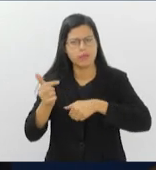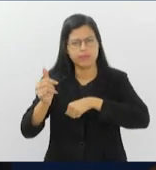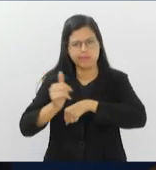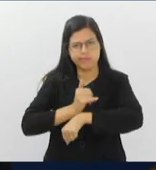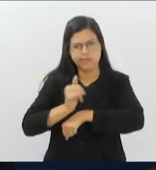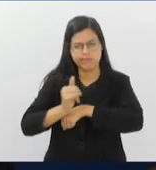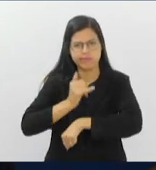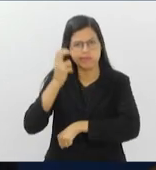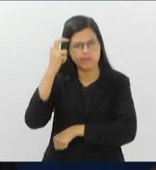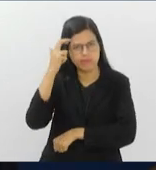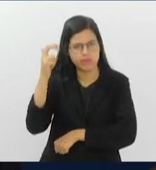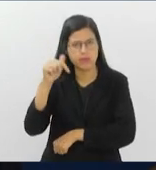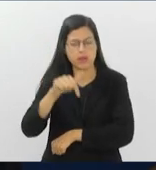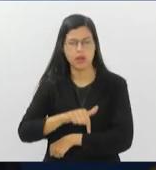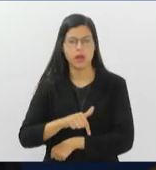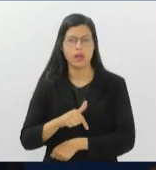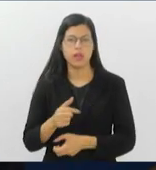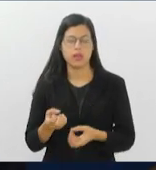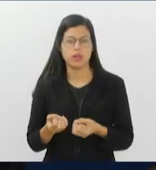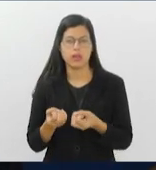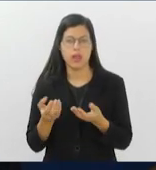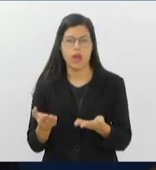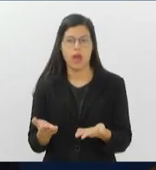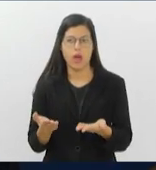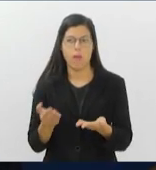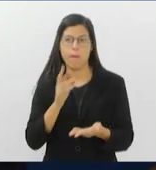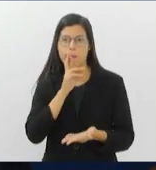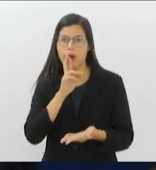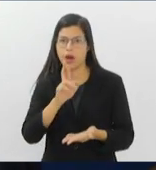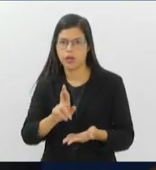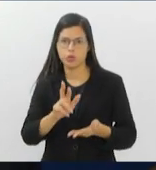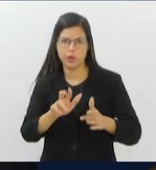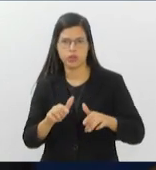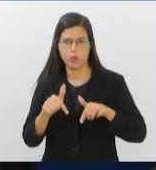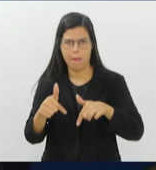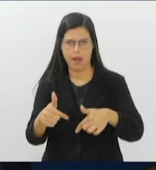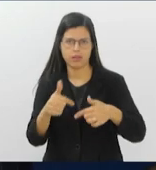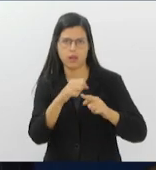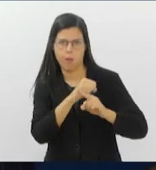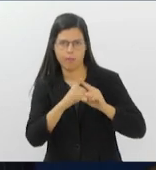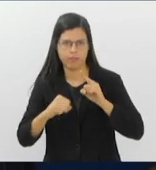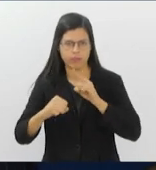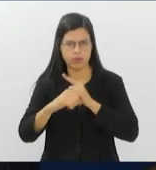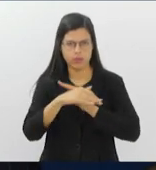poder dar uma resposta para a sociedade, né,